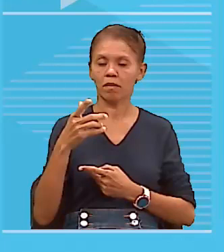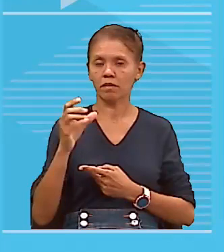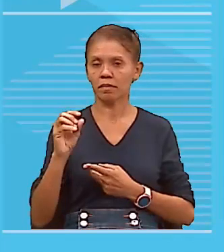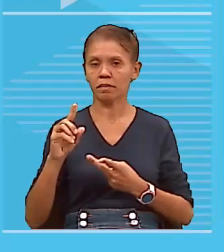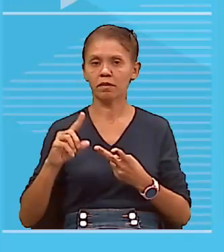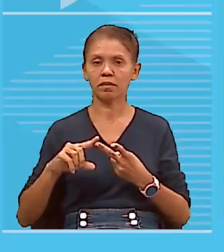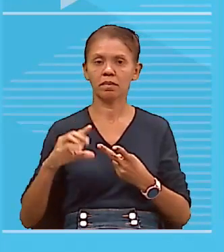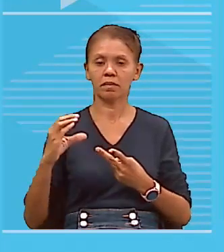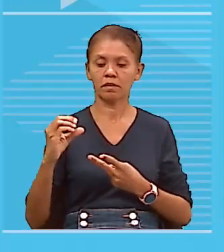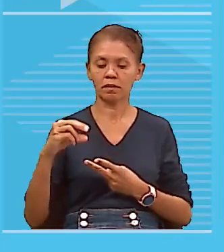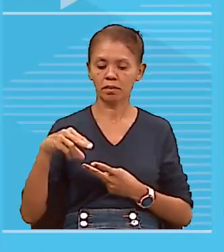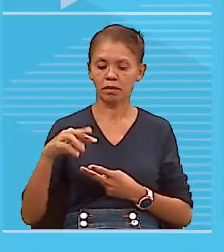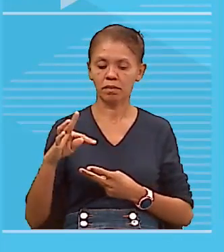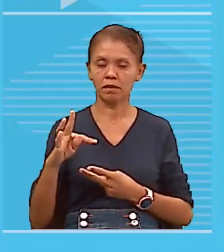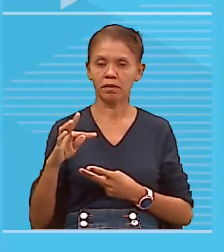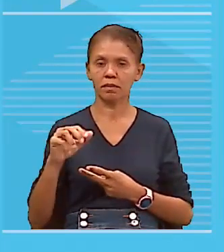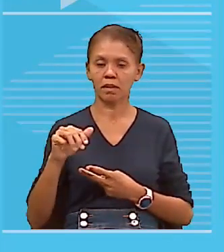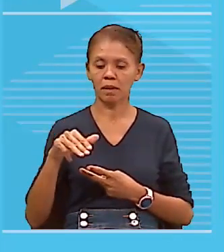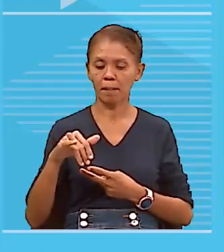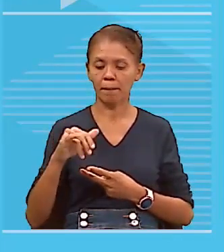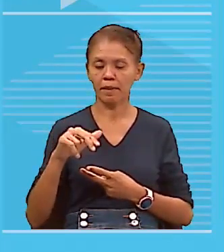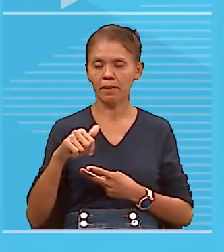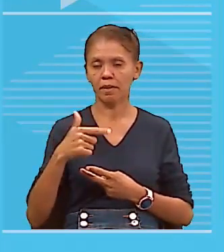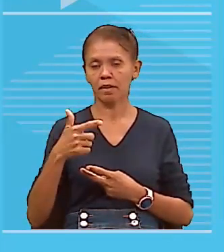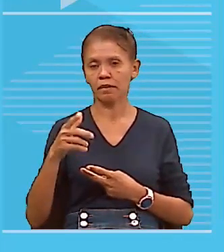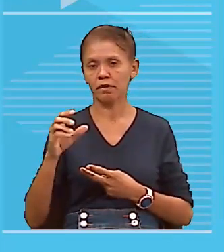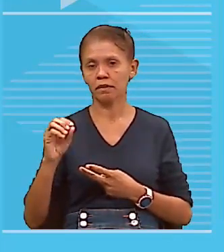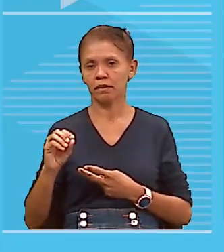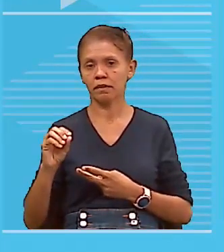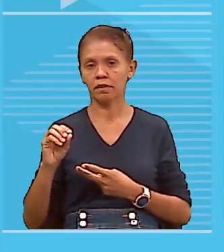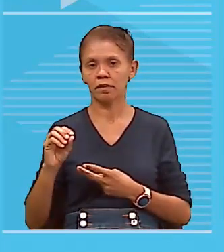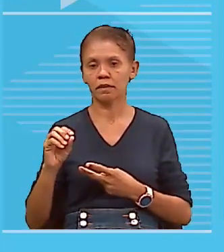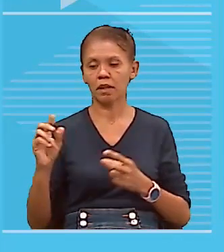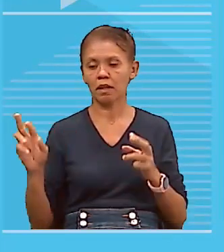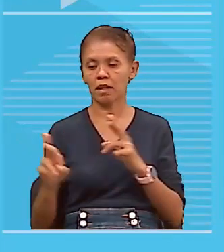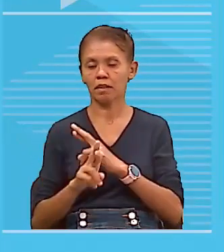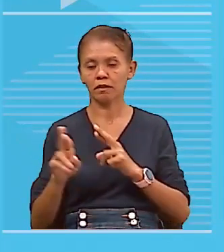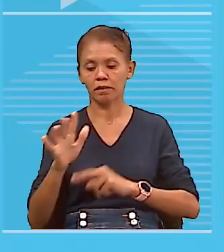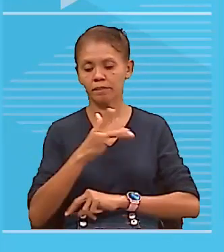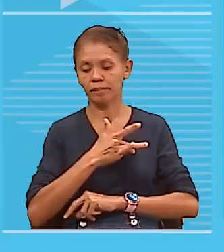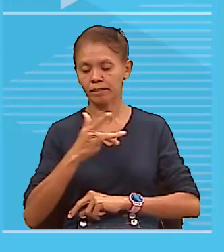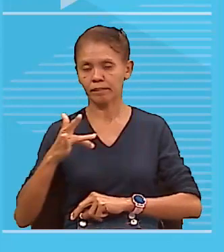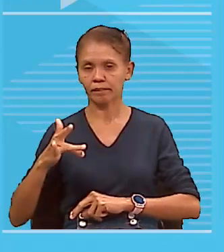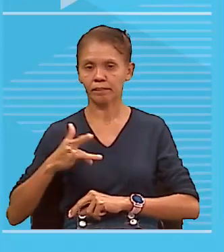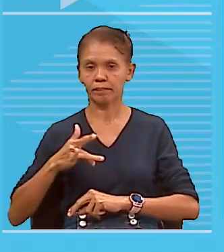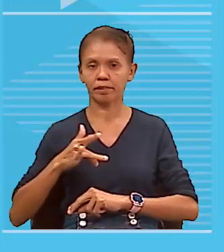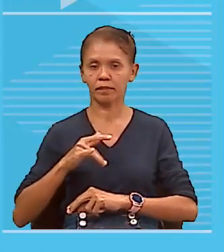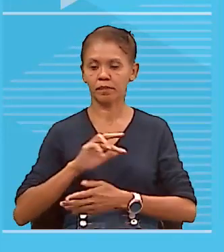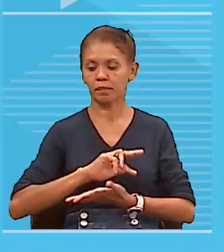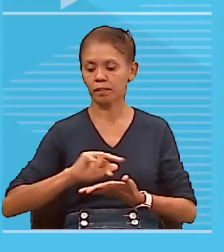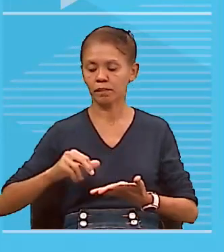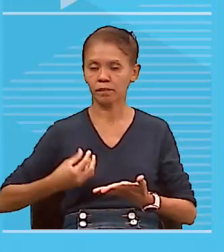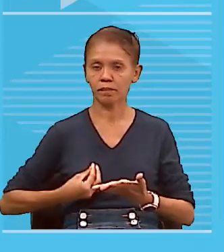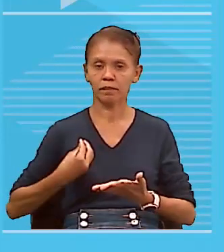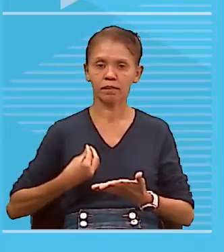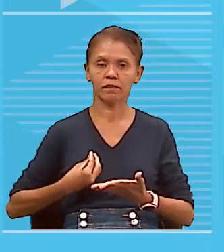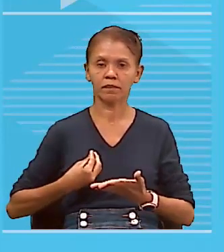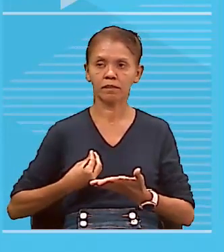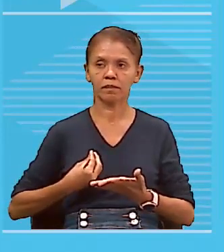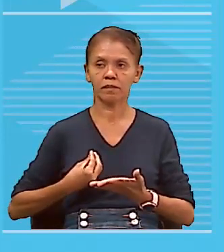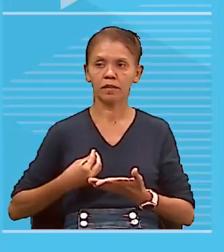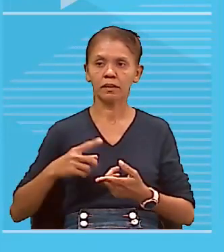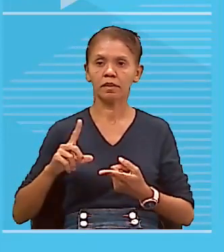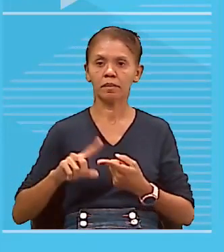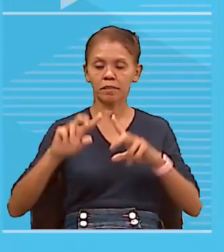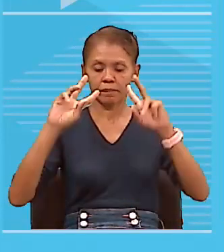contaminantes, eles vão ter relação direta com a saúde, né, dos seres vivos, desses ambientes e das pessoas também. Não é